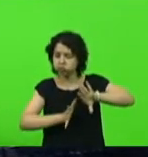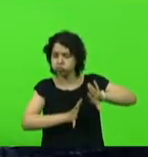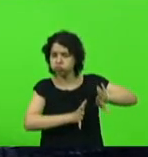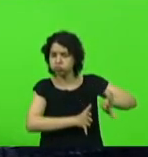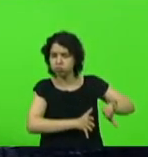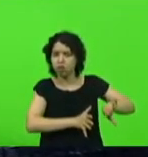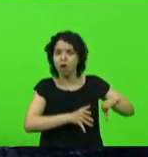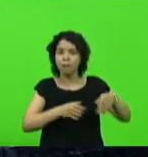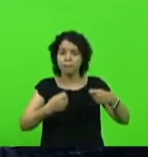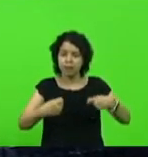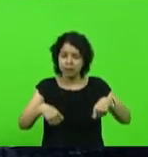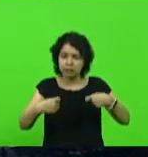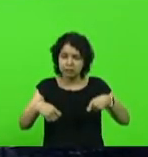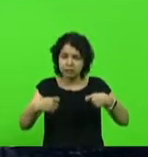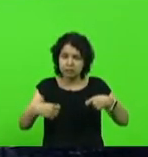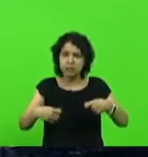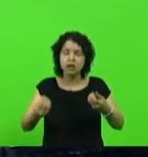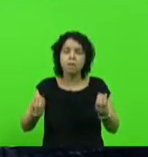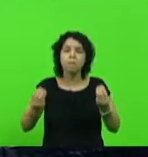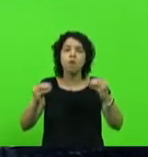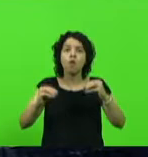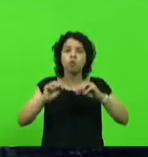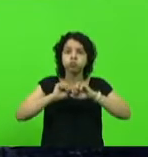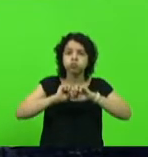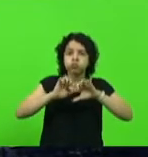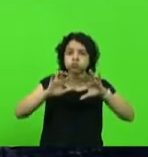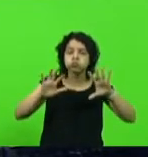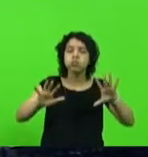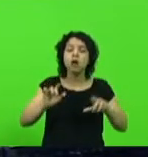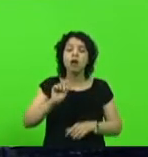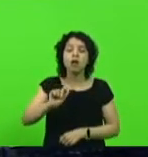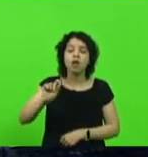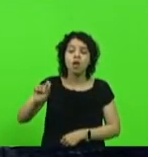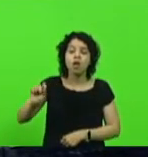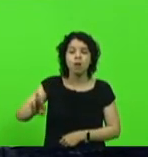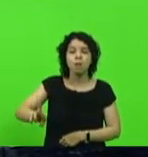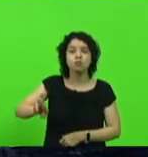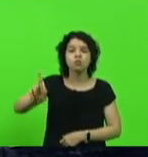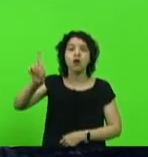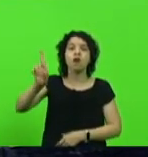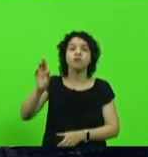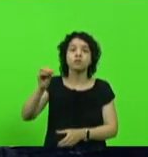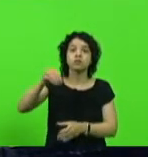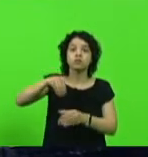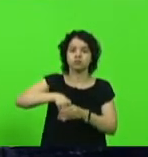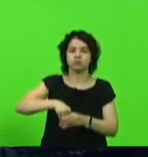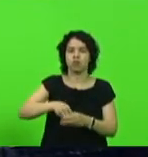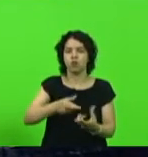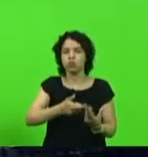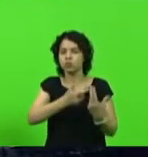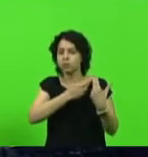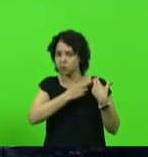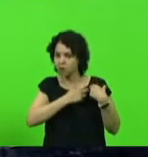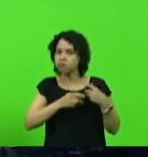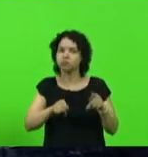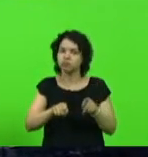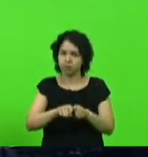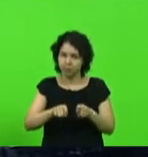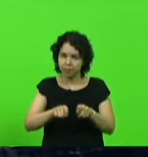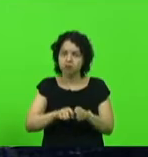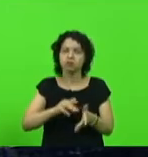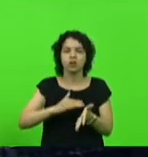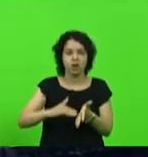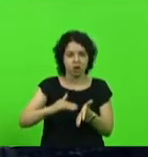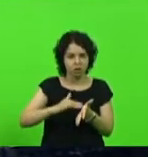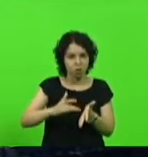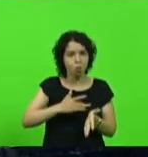nelas escrito quem foram os responsáveis internamente. E isso é responsabilidade também da Secretaria de Saúde, fazer